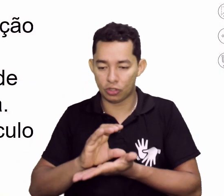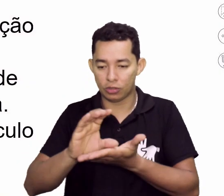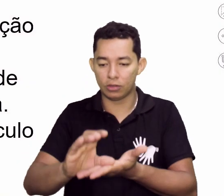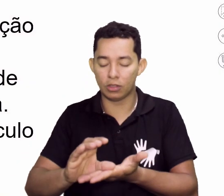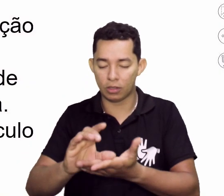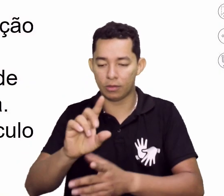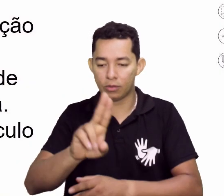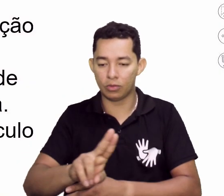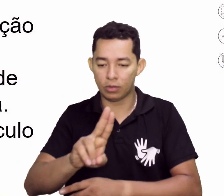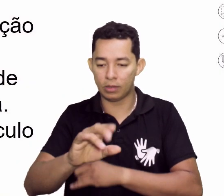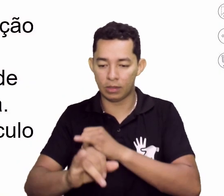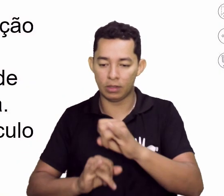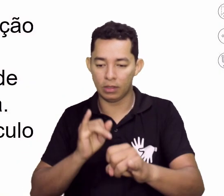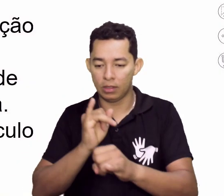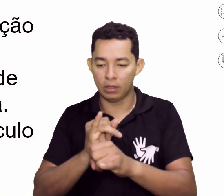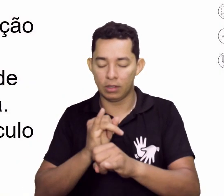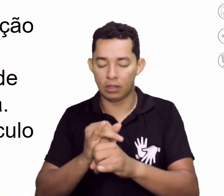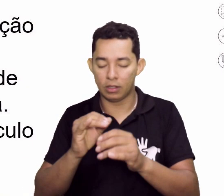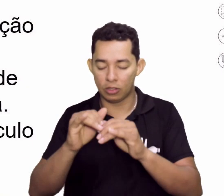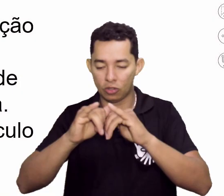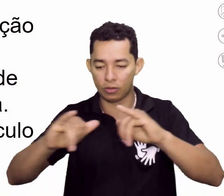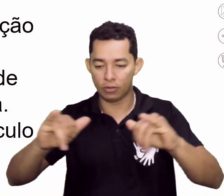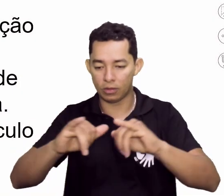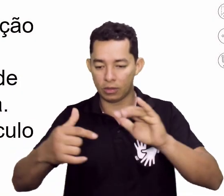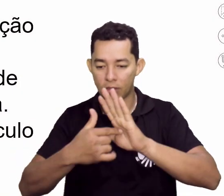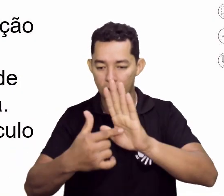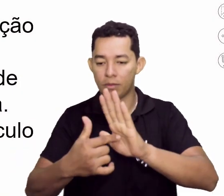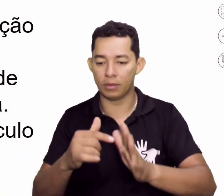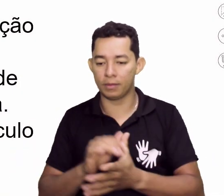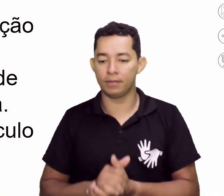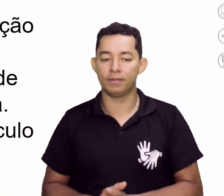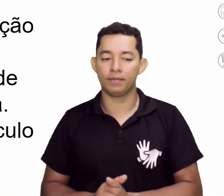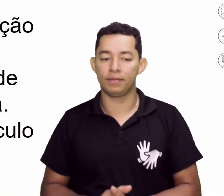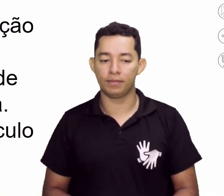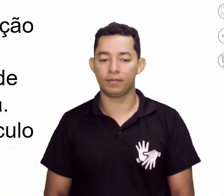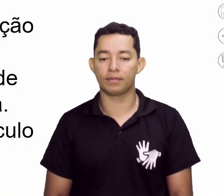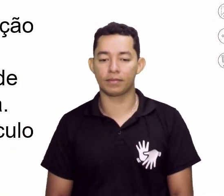para a divulgação das apresentações. Uma ideia aí, hein?